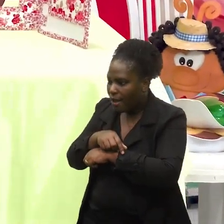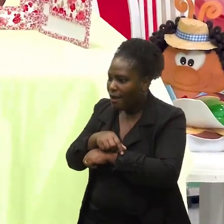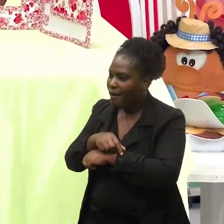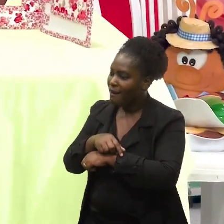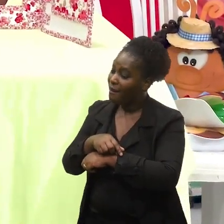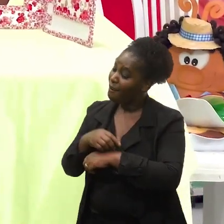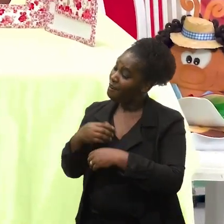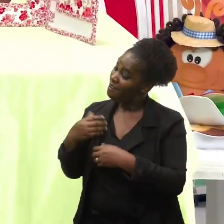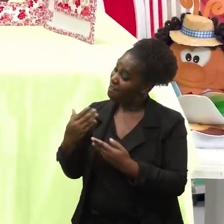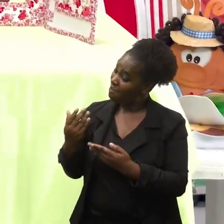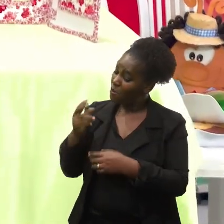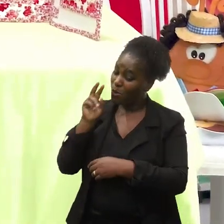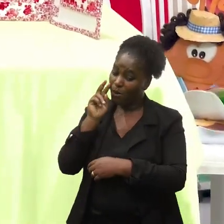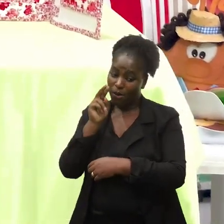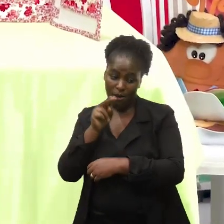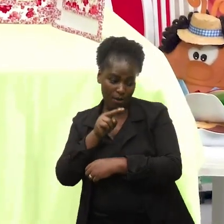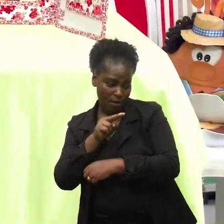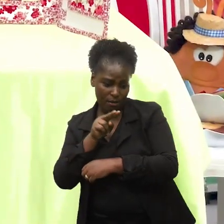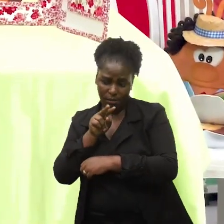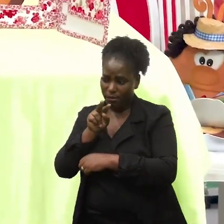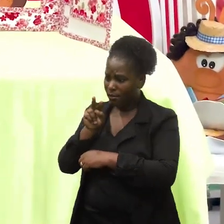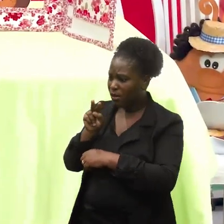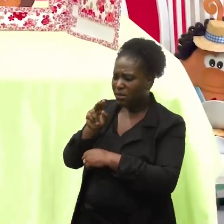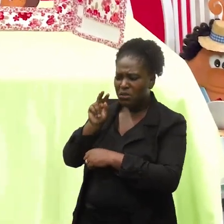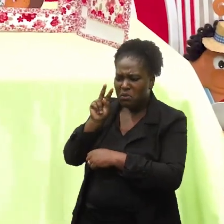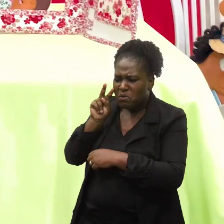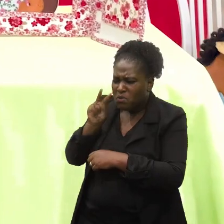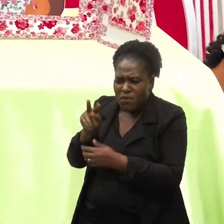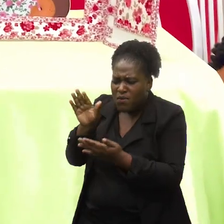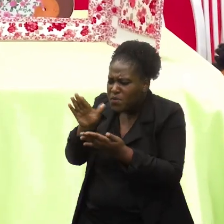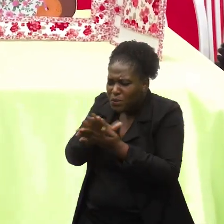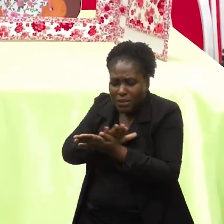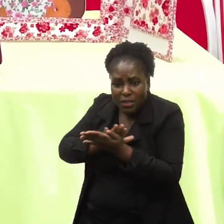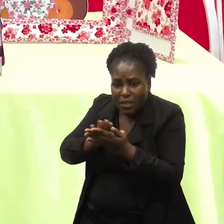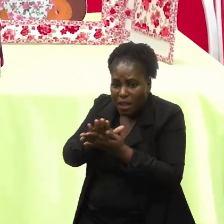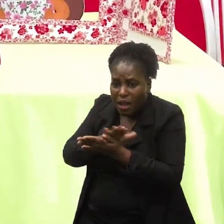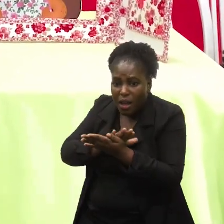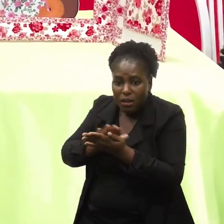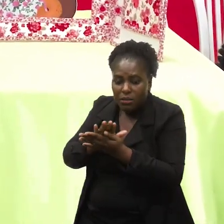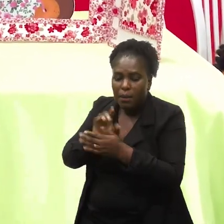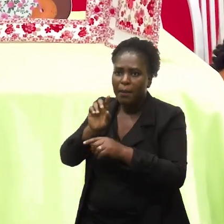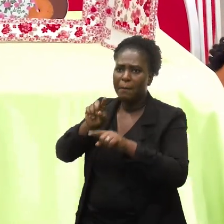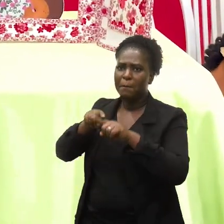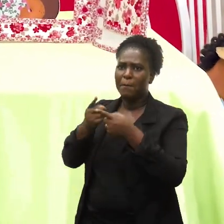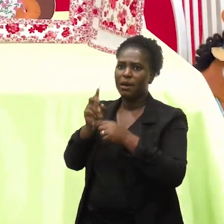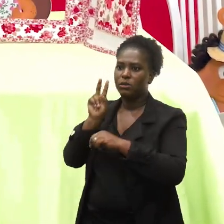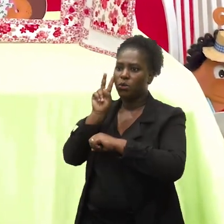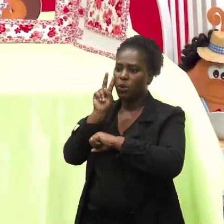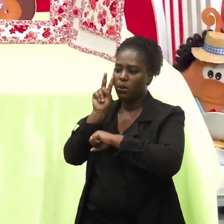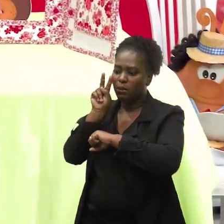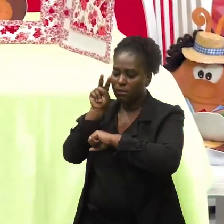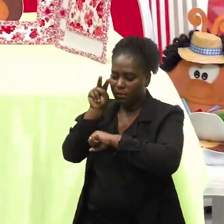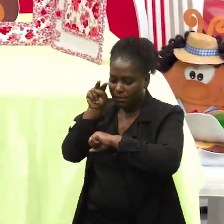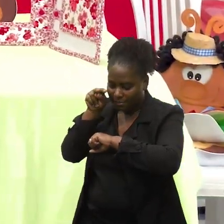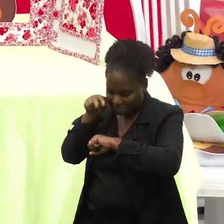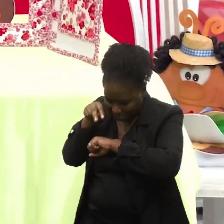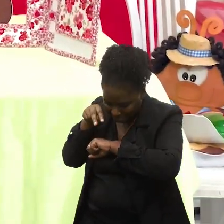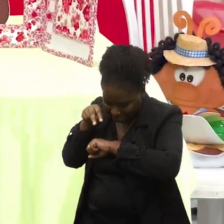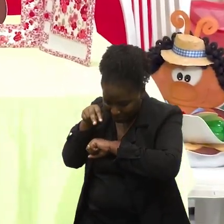lado, olhou pro outro e não viu nada. Mas olhou para baixo e viu um